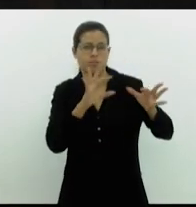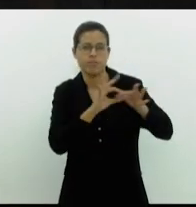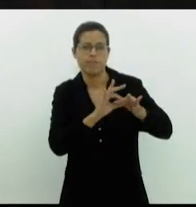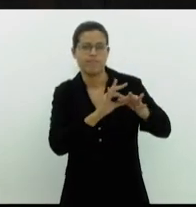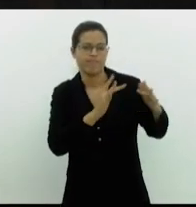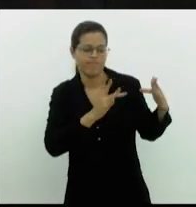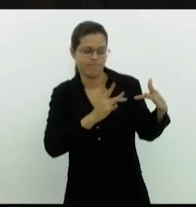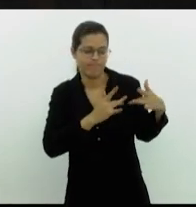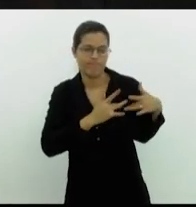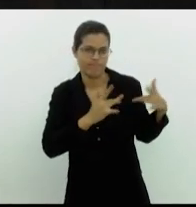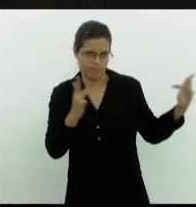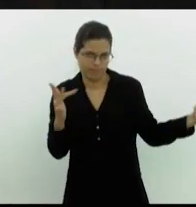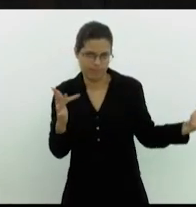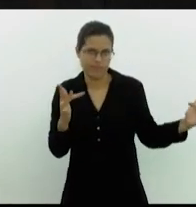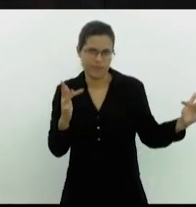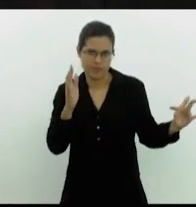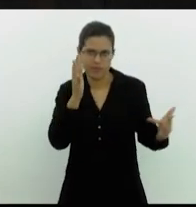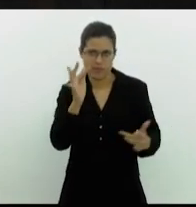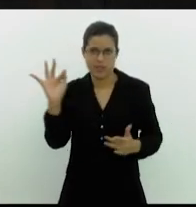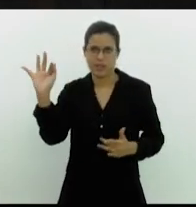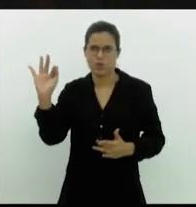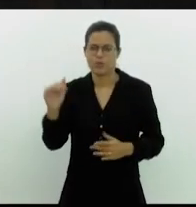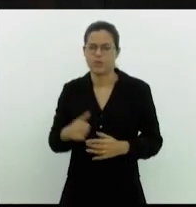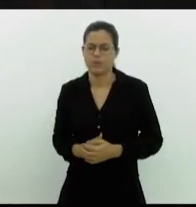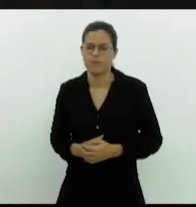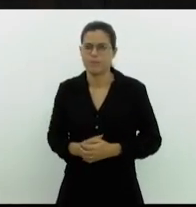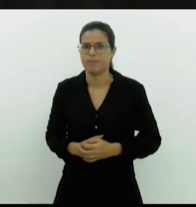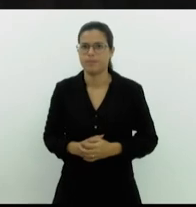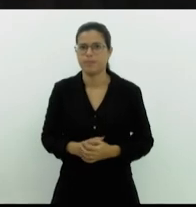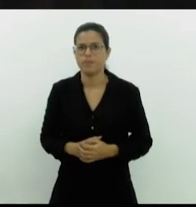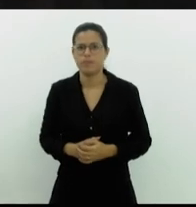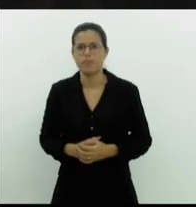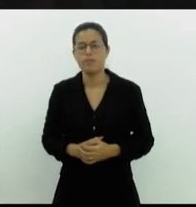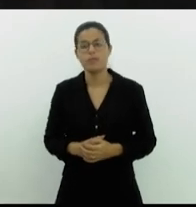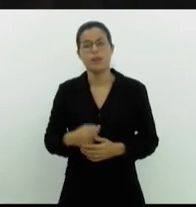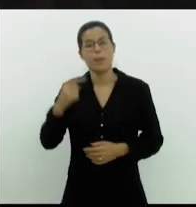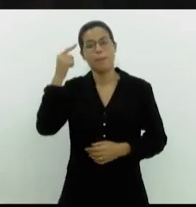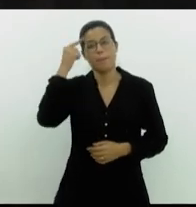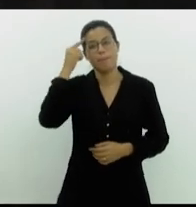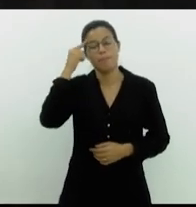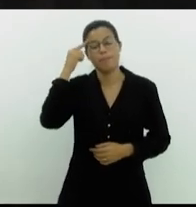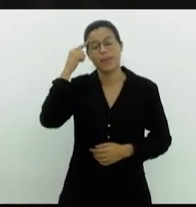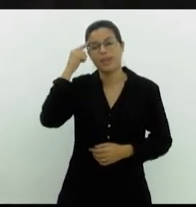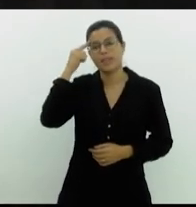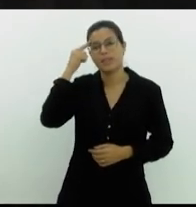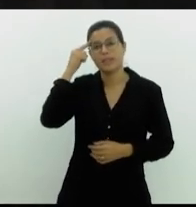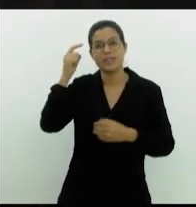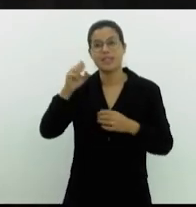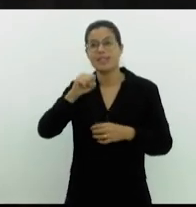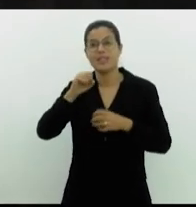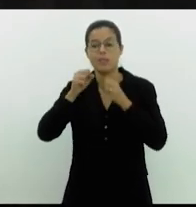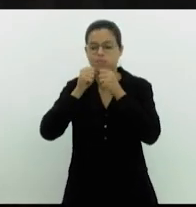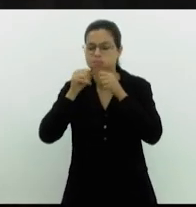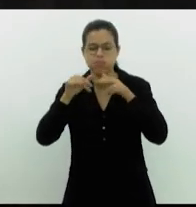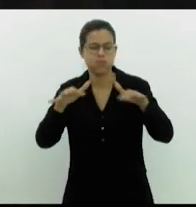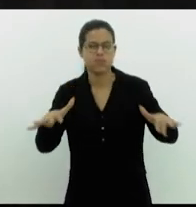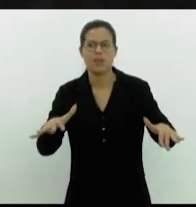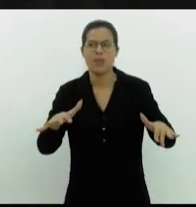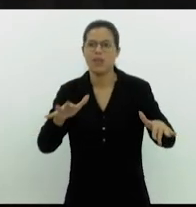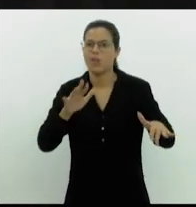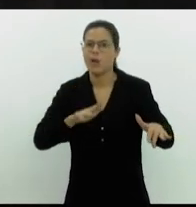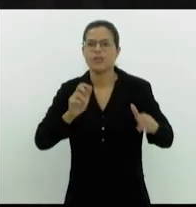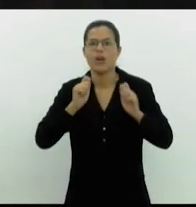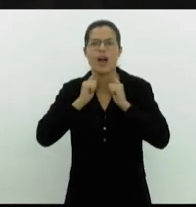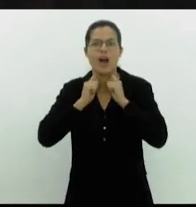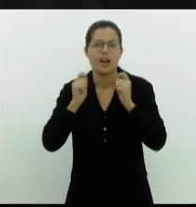da solidariedade federativa. Imagine isso expandido, não só para a